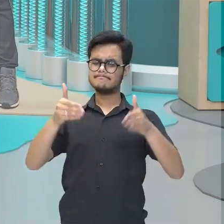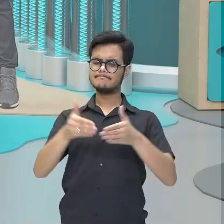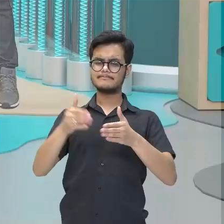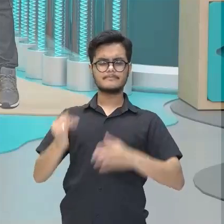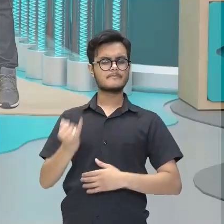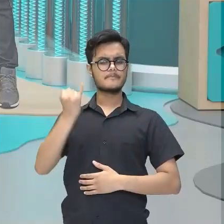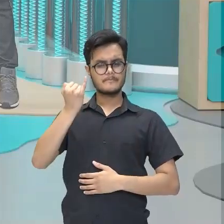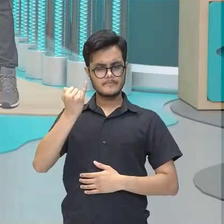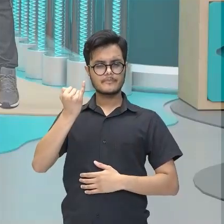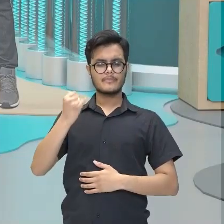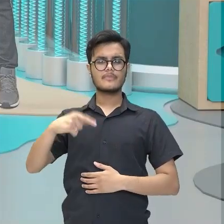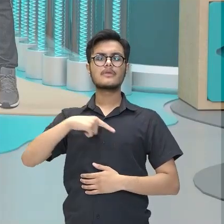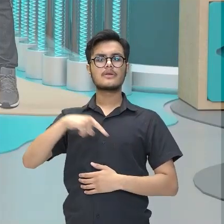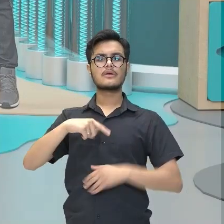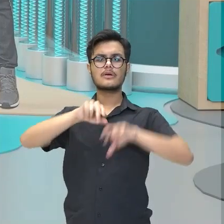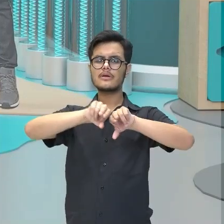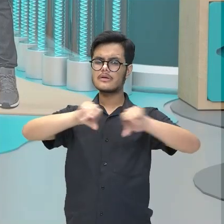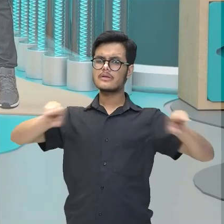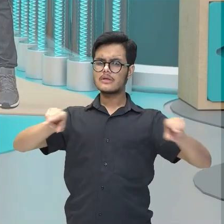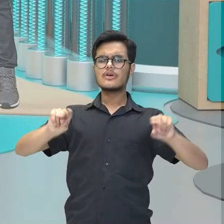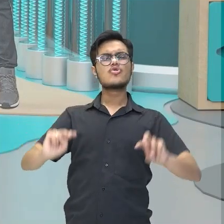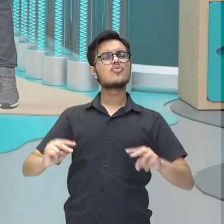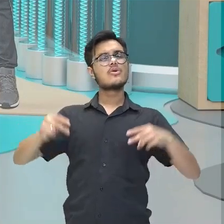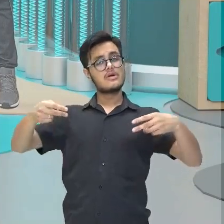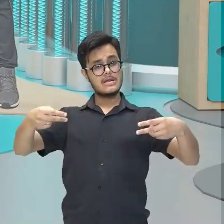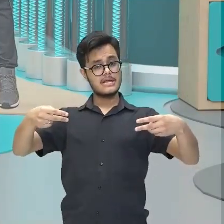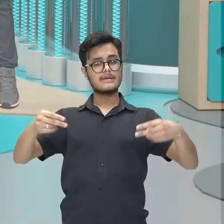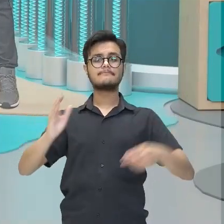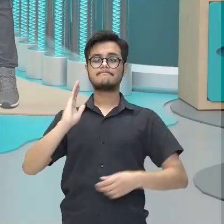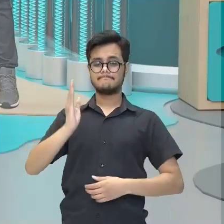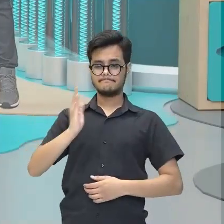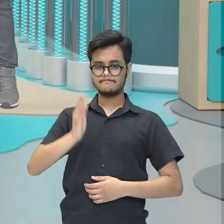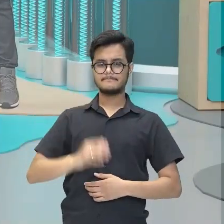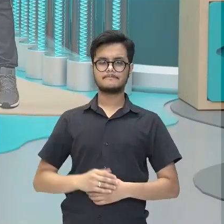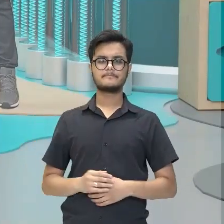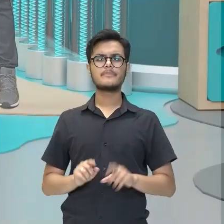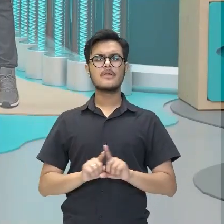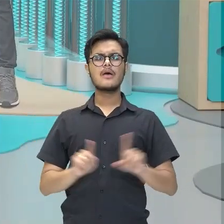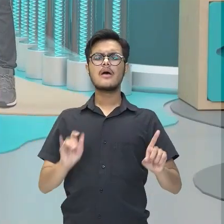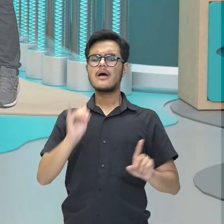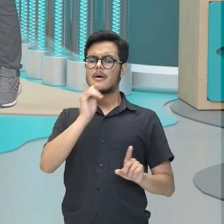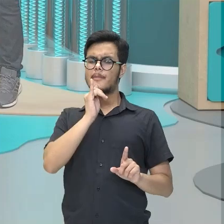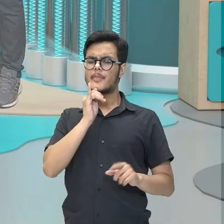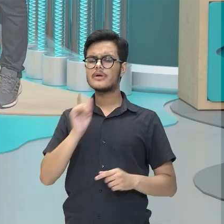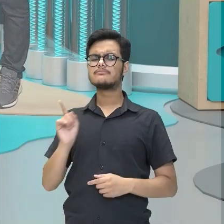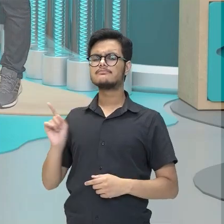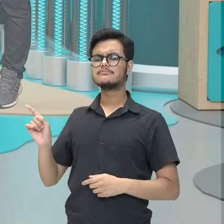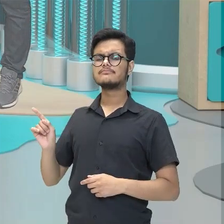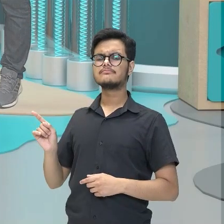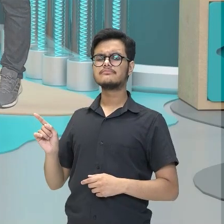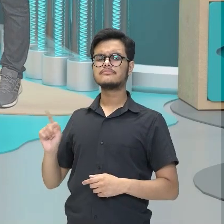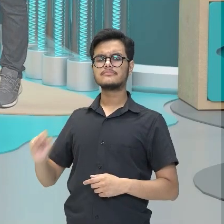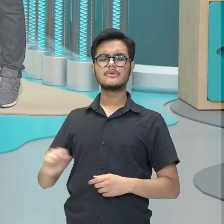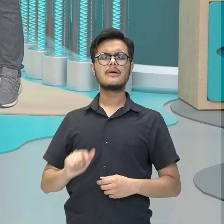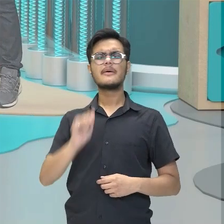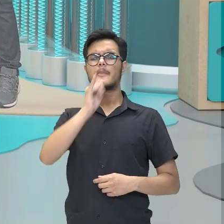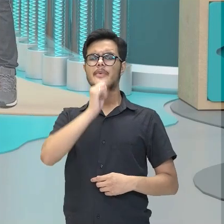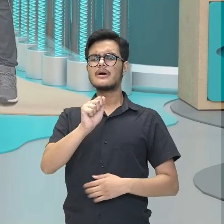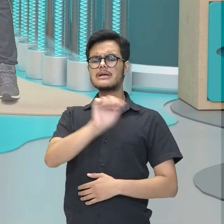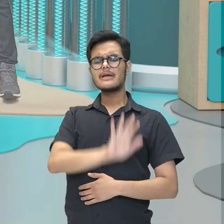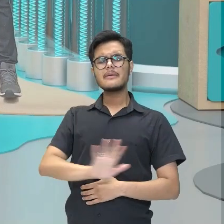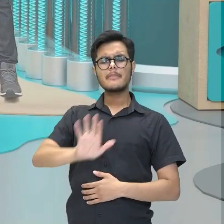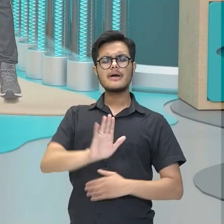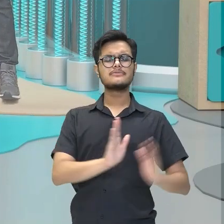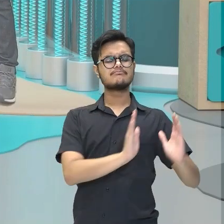vocês, já vimos os hiperlinks, né? Quero chamar a atenção de vocês aqui para essa parte com as imagens, que as